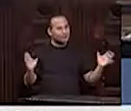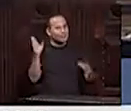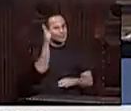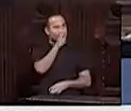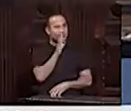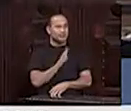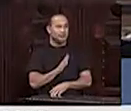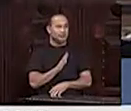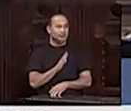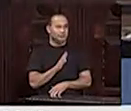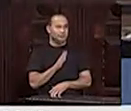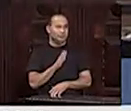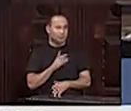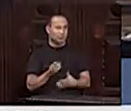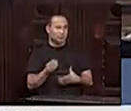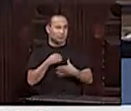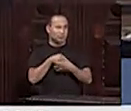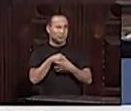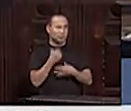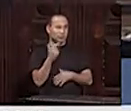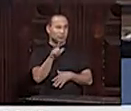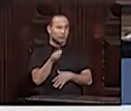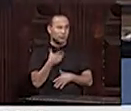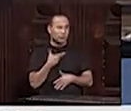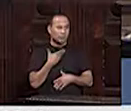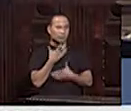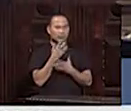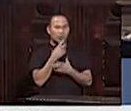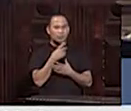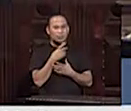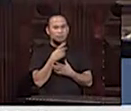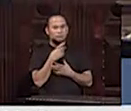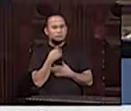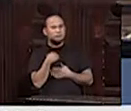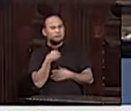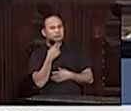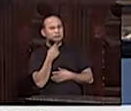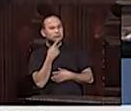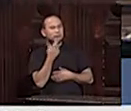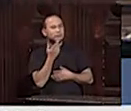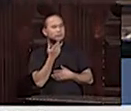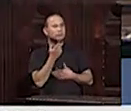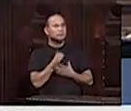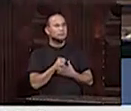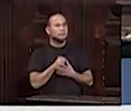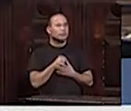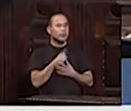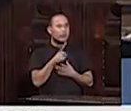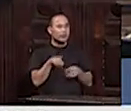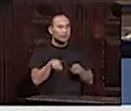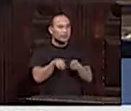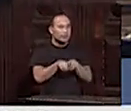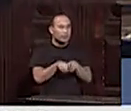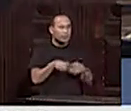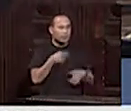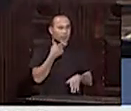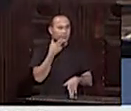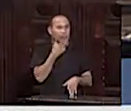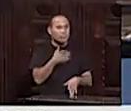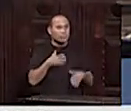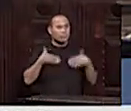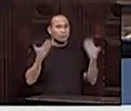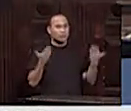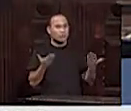Miriam Leitão do Globo, que é insuspeita de gostar da esquerda, até ela, no seu artigo hoje, está